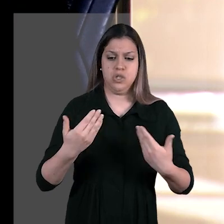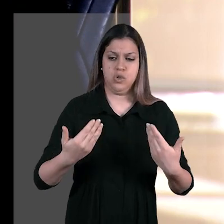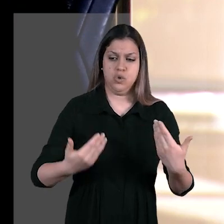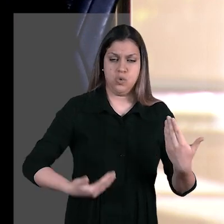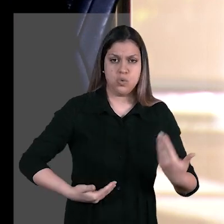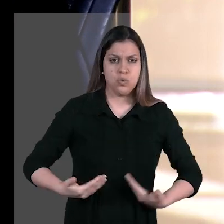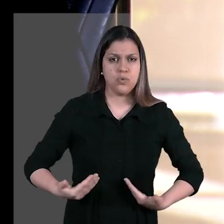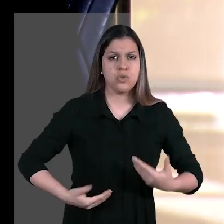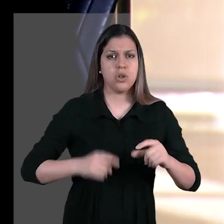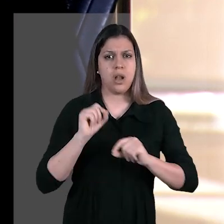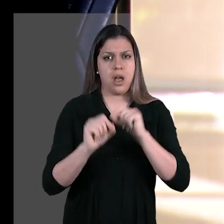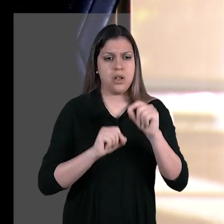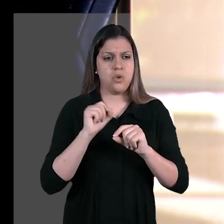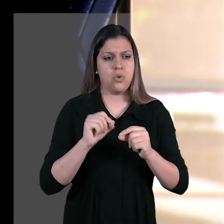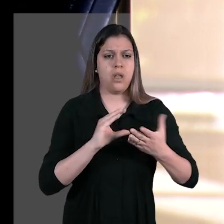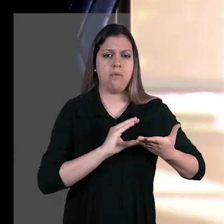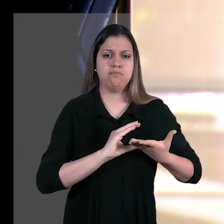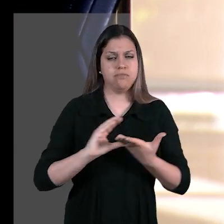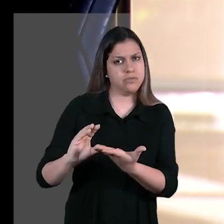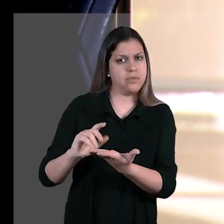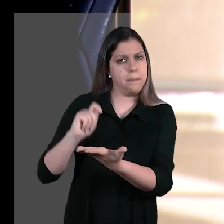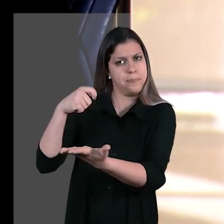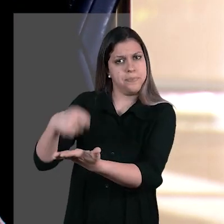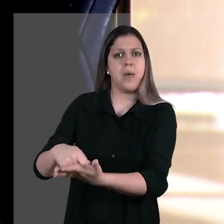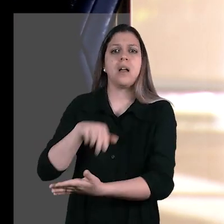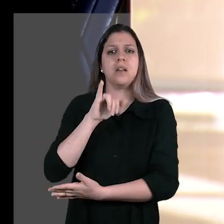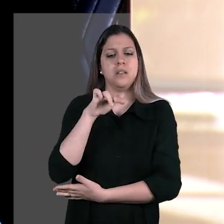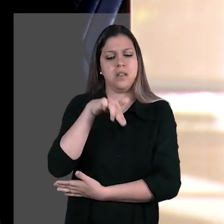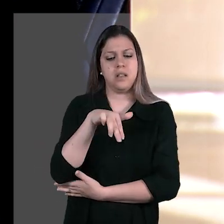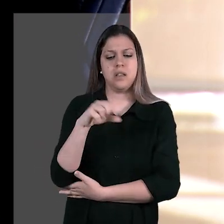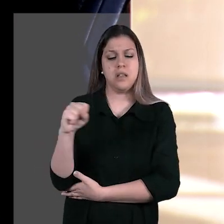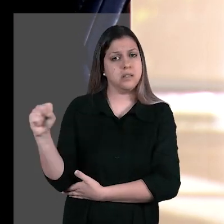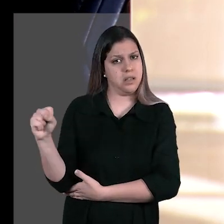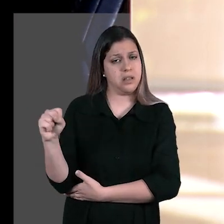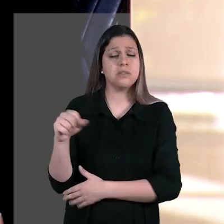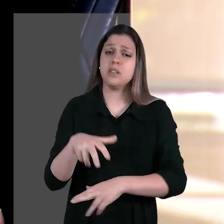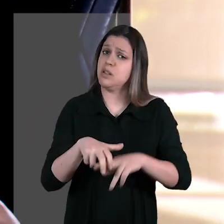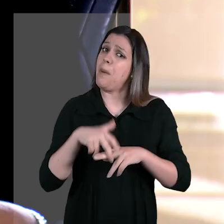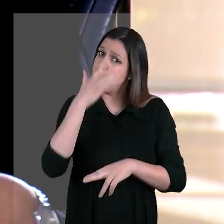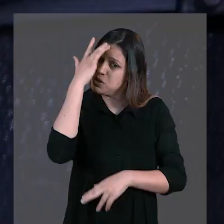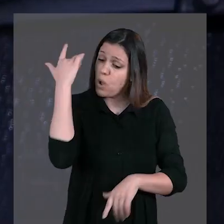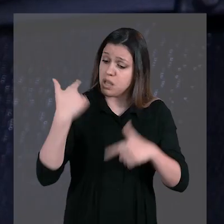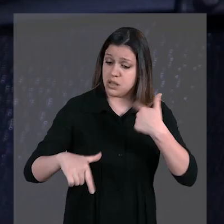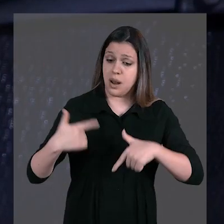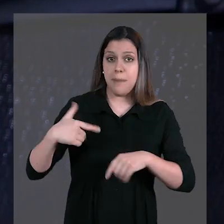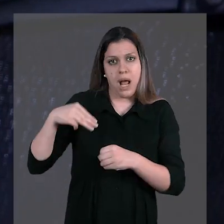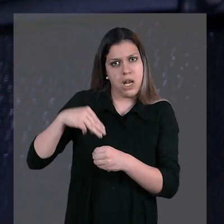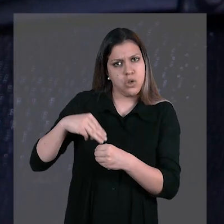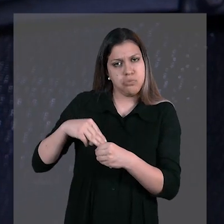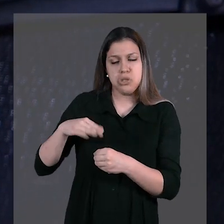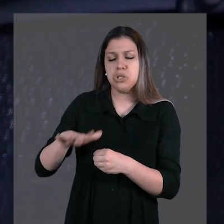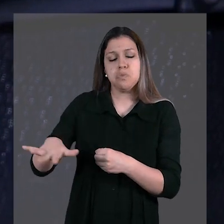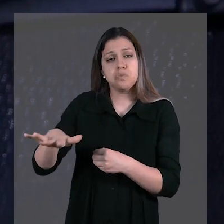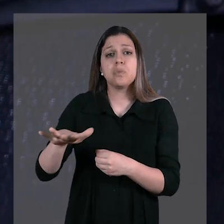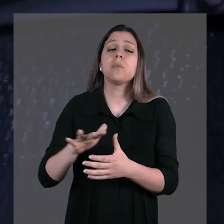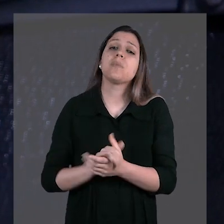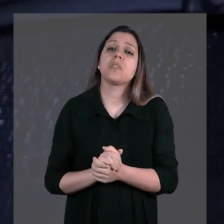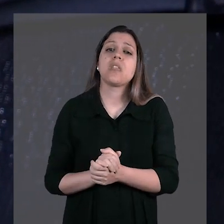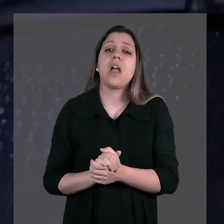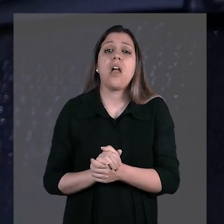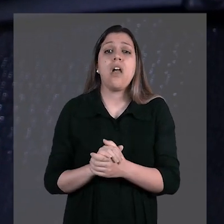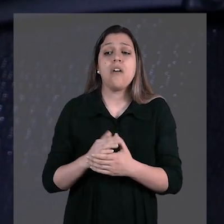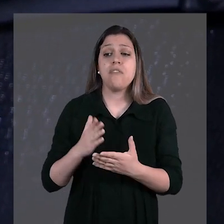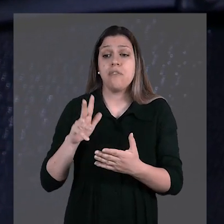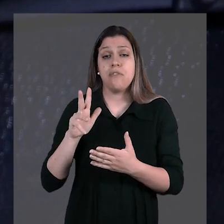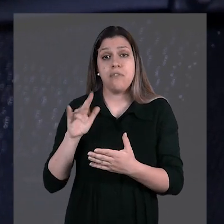seu funcionário para o INSS. Então, o funcionário daquele município, ele vai dar entrada lá no